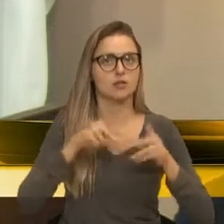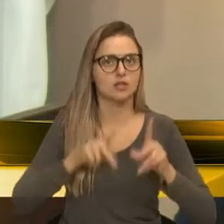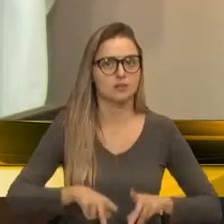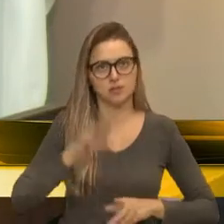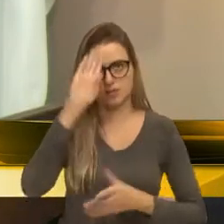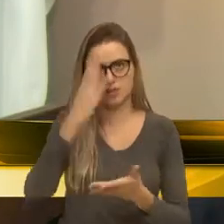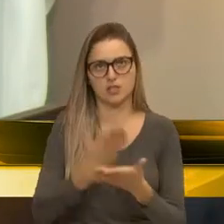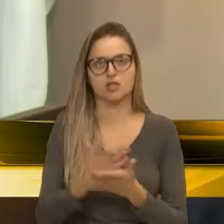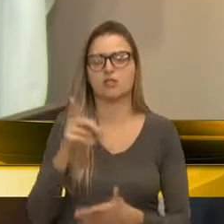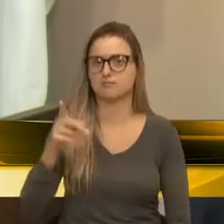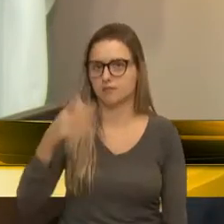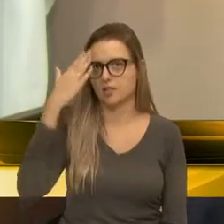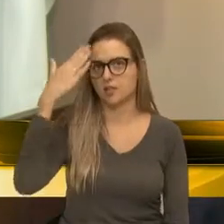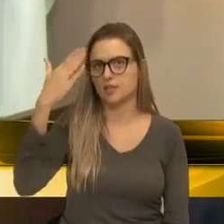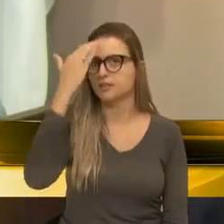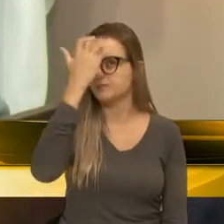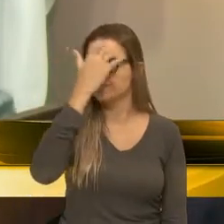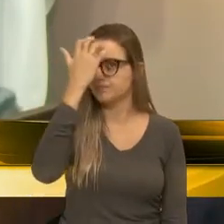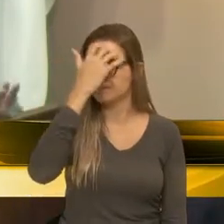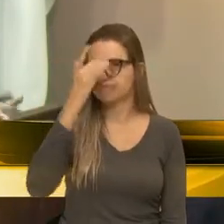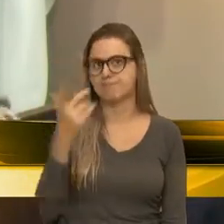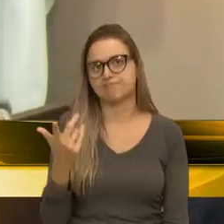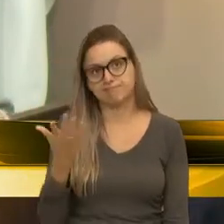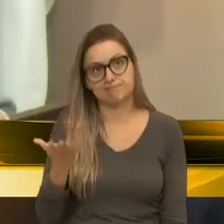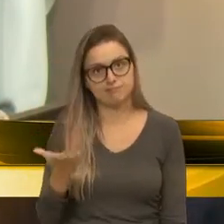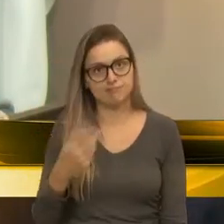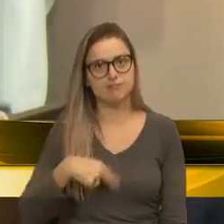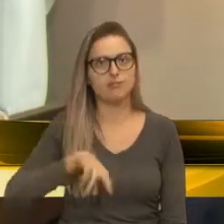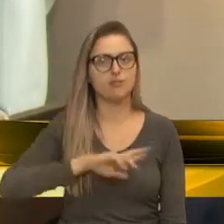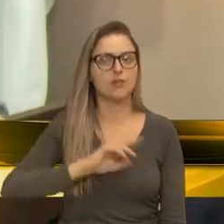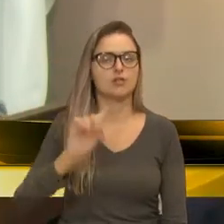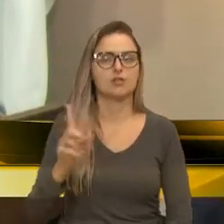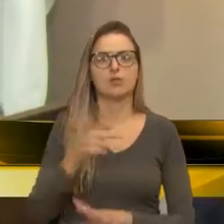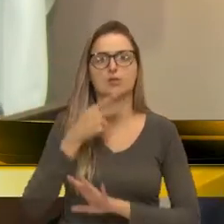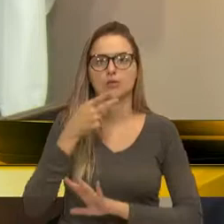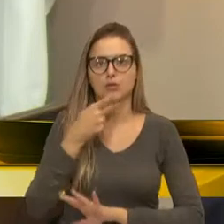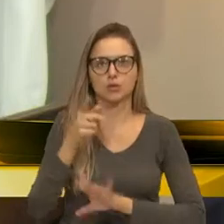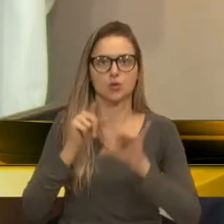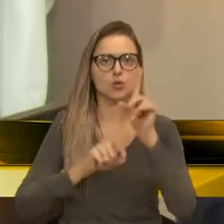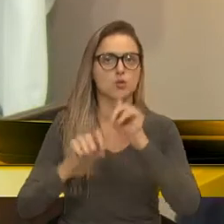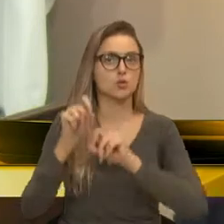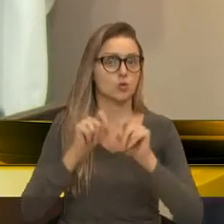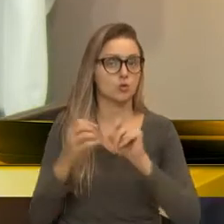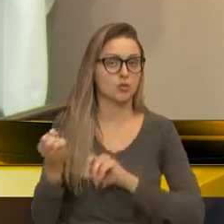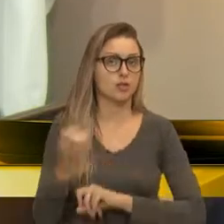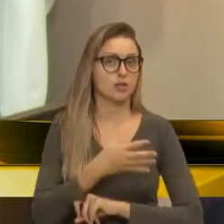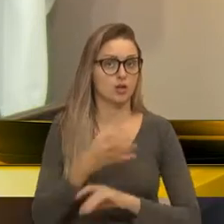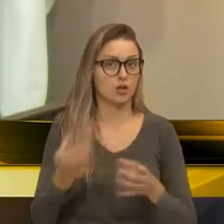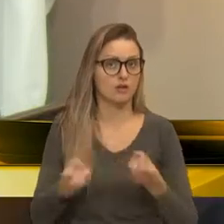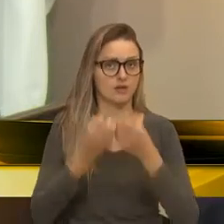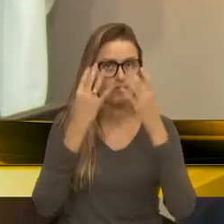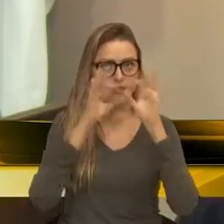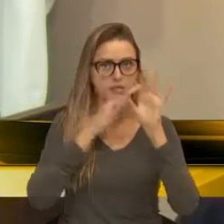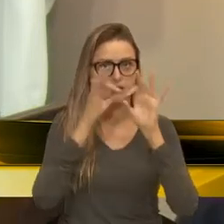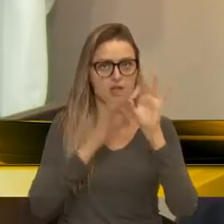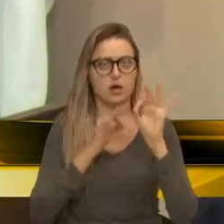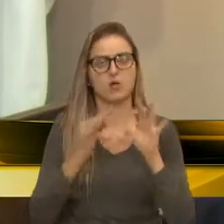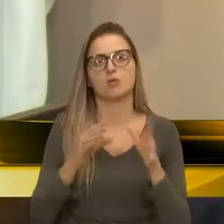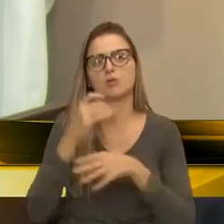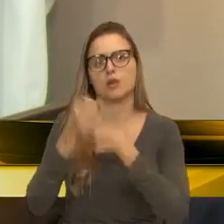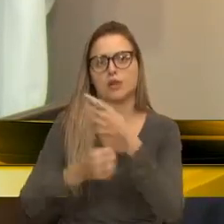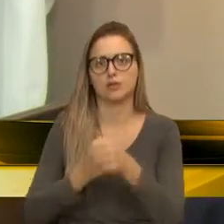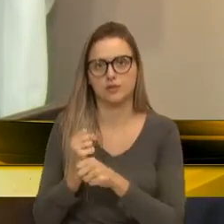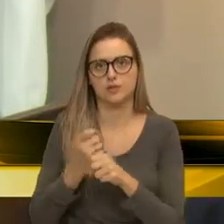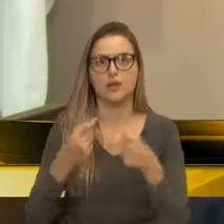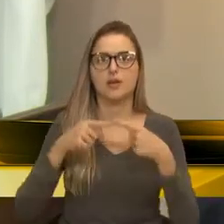Vereador Adiló, obrigada. A gente não entrou exatamente nesse mérito de fazer ou não fazer a próxima, mas de